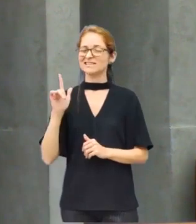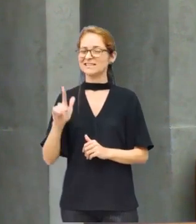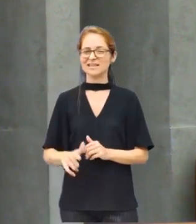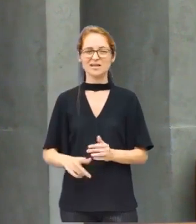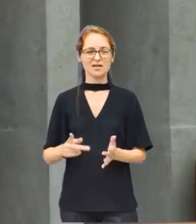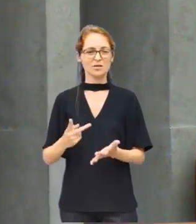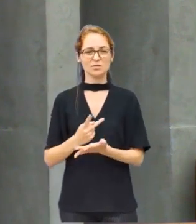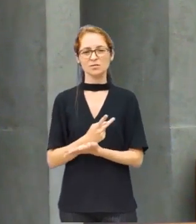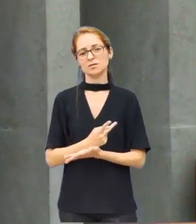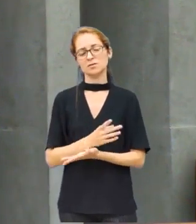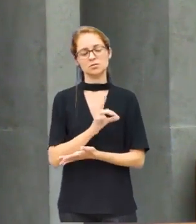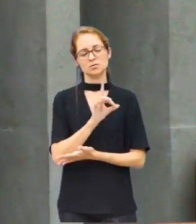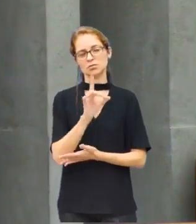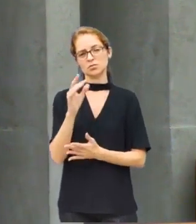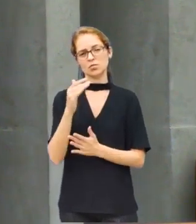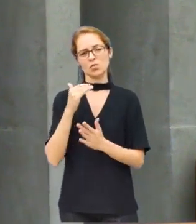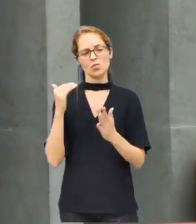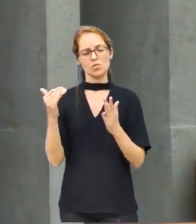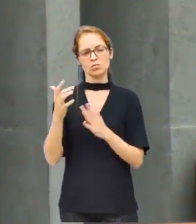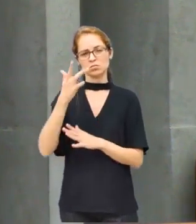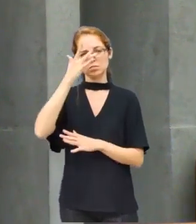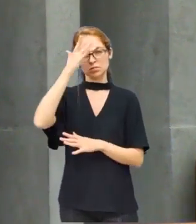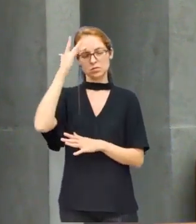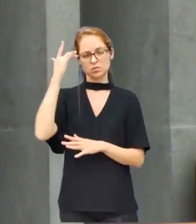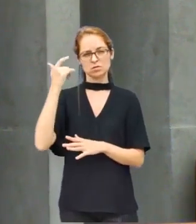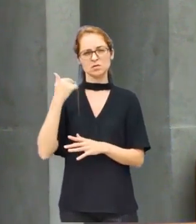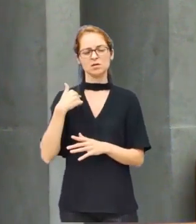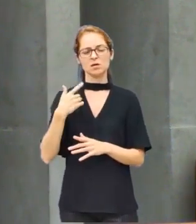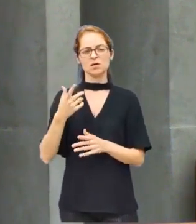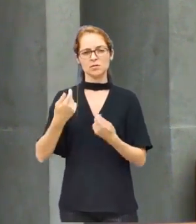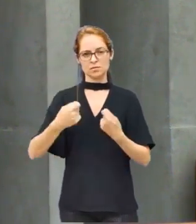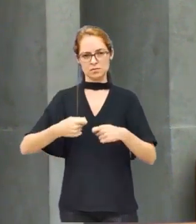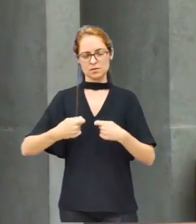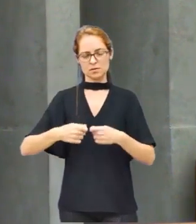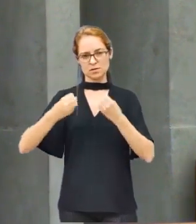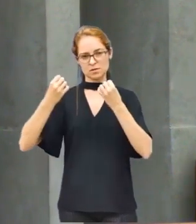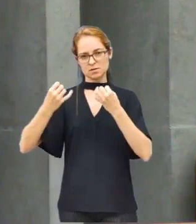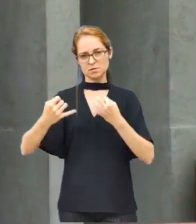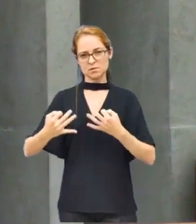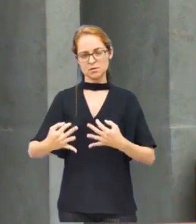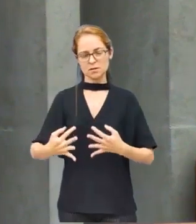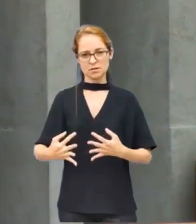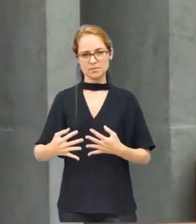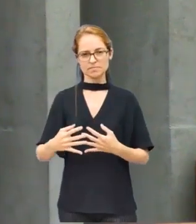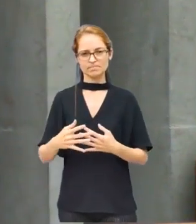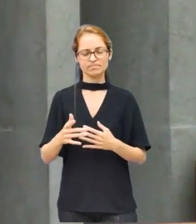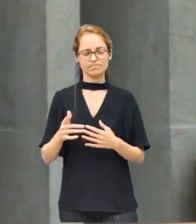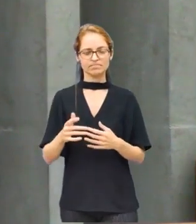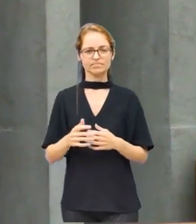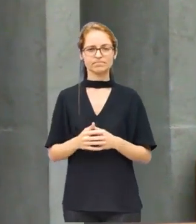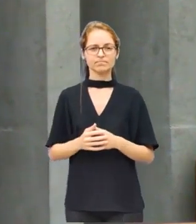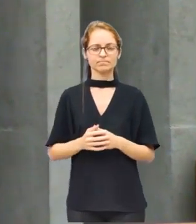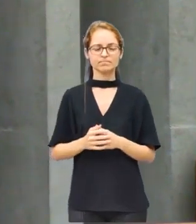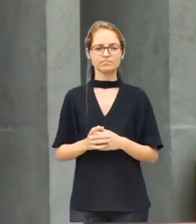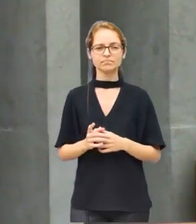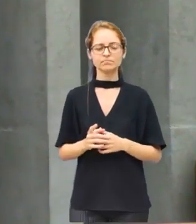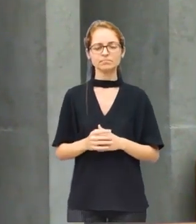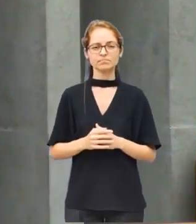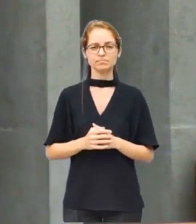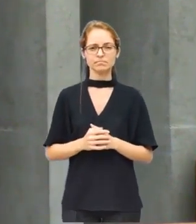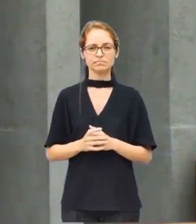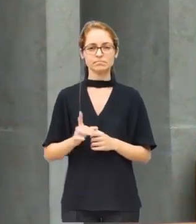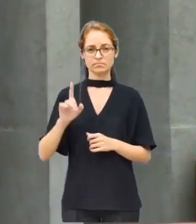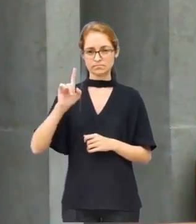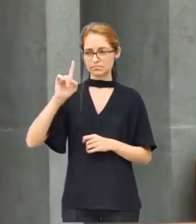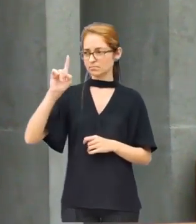humanidade. Antes, e deixa-me explicar essa história melhor aqui, porque nós estamos falando de Gênesis, todo o início. Deus